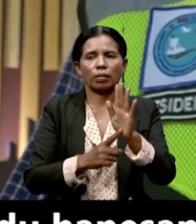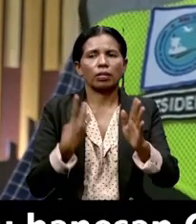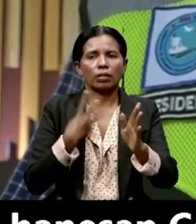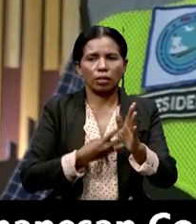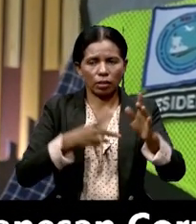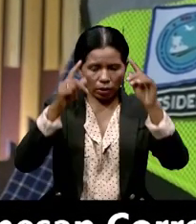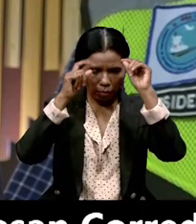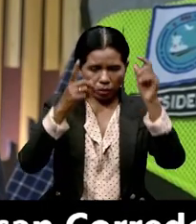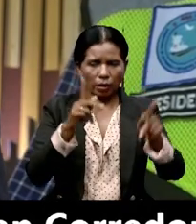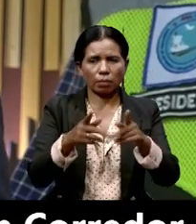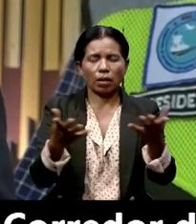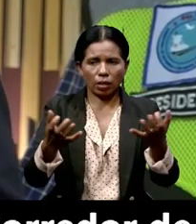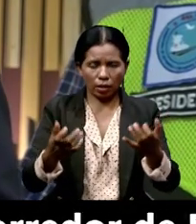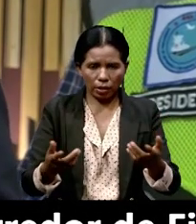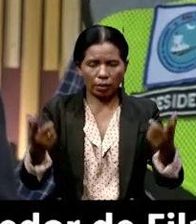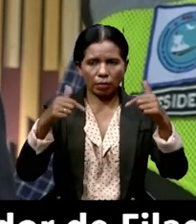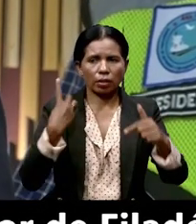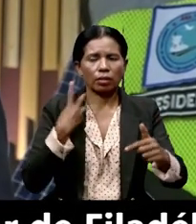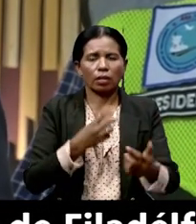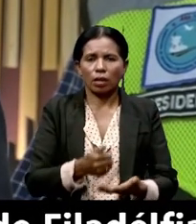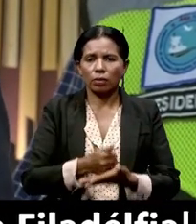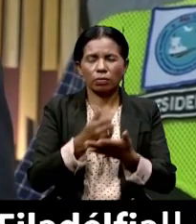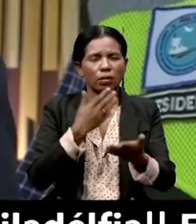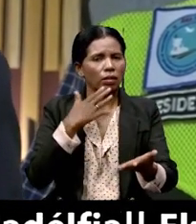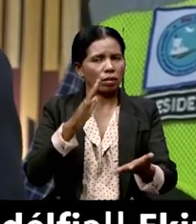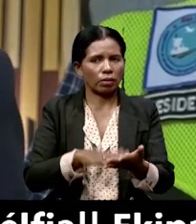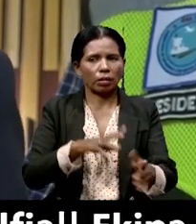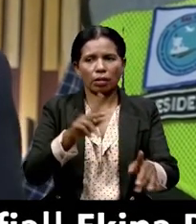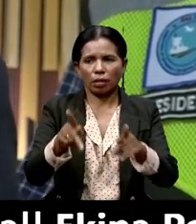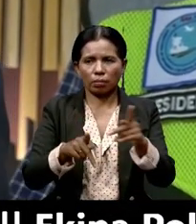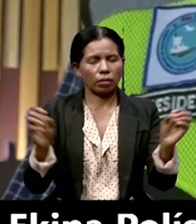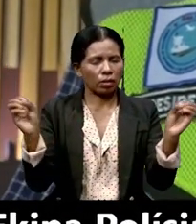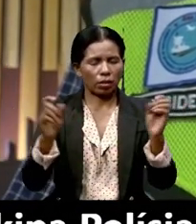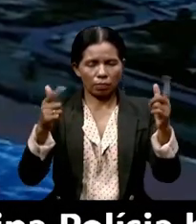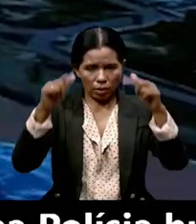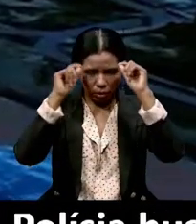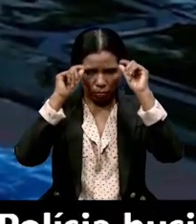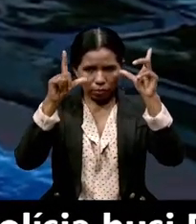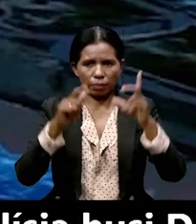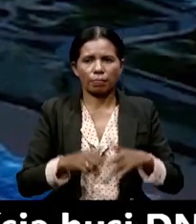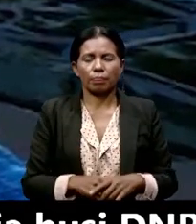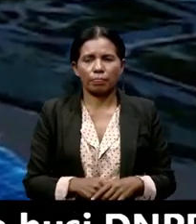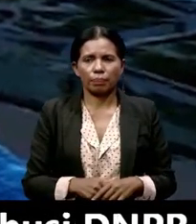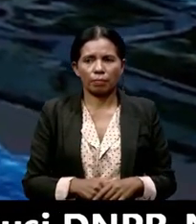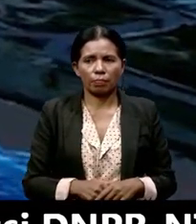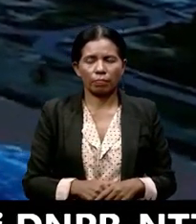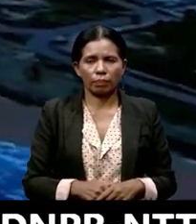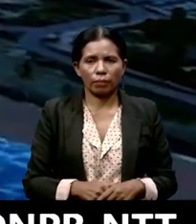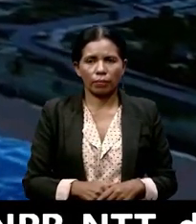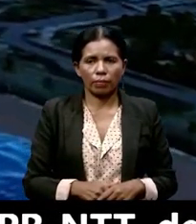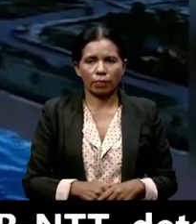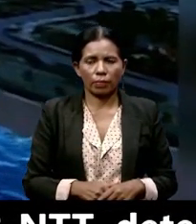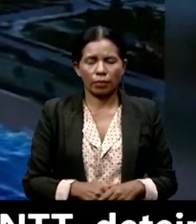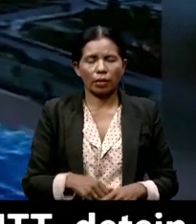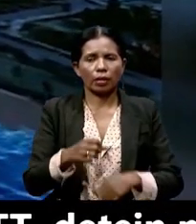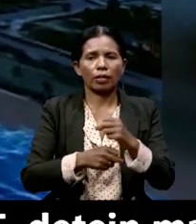Timor, é uma carma, né? Se mais que está o atendimento lá de dia, que é uma mostra de valor que também tem aí. Além de questão, né, e